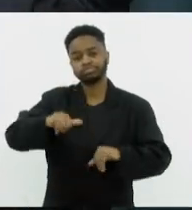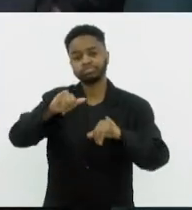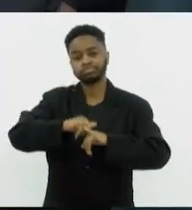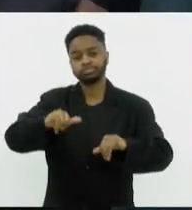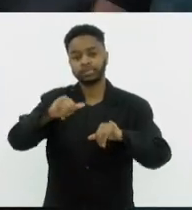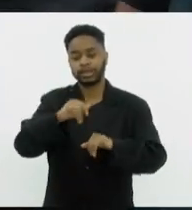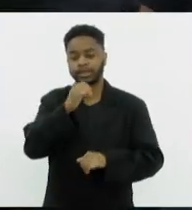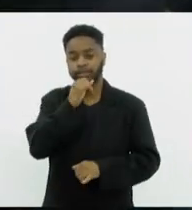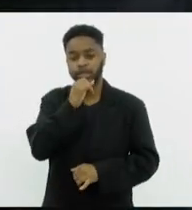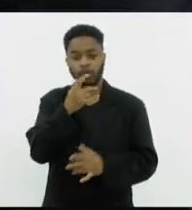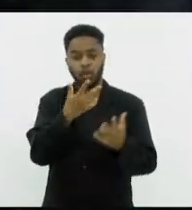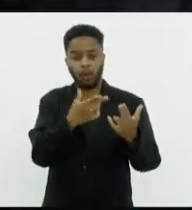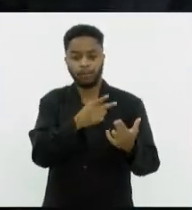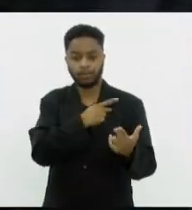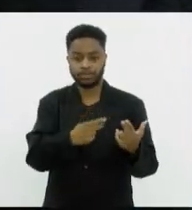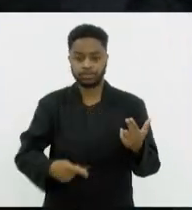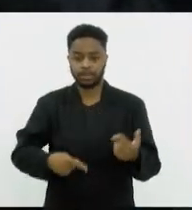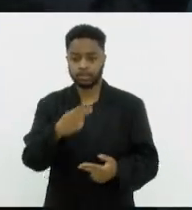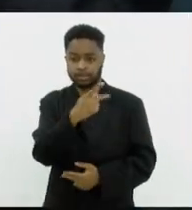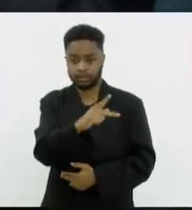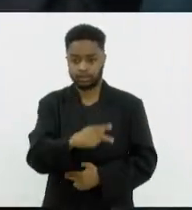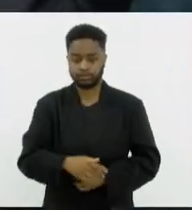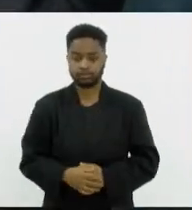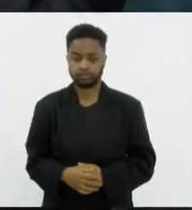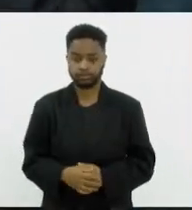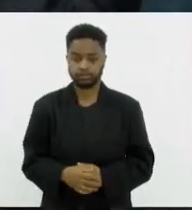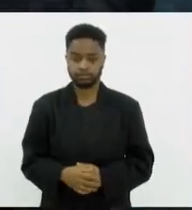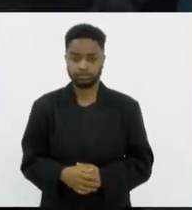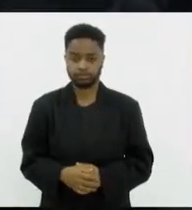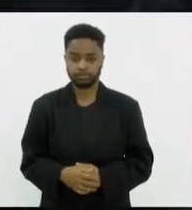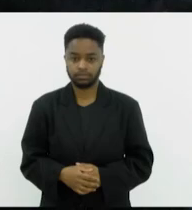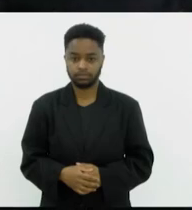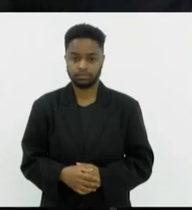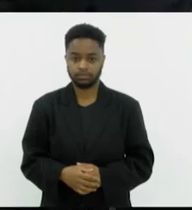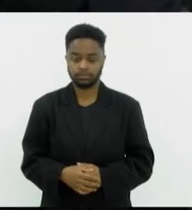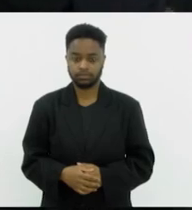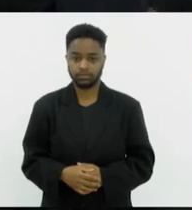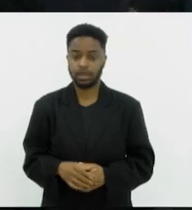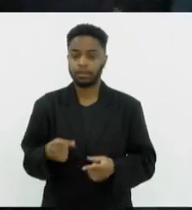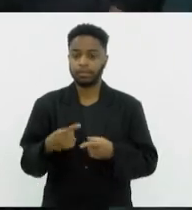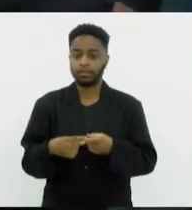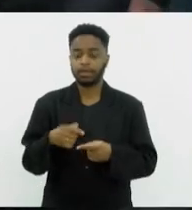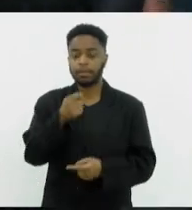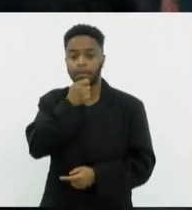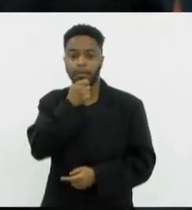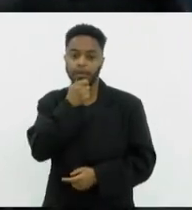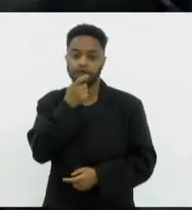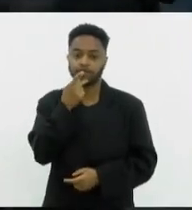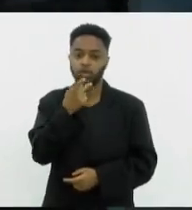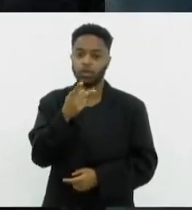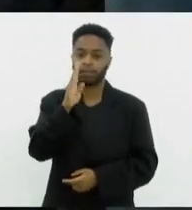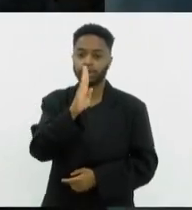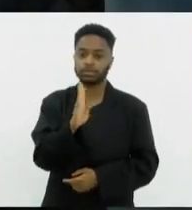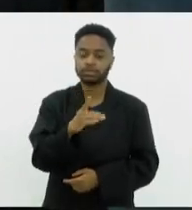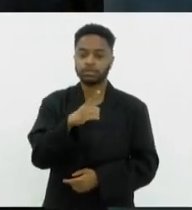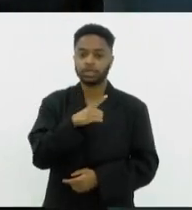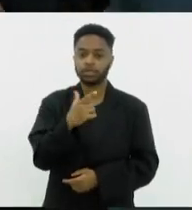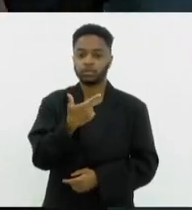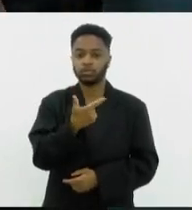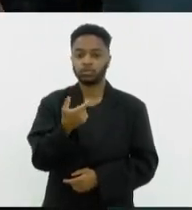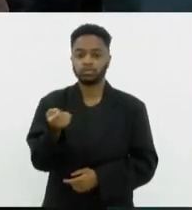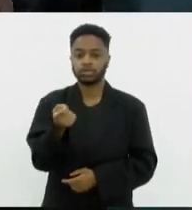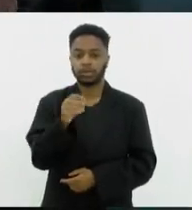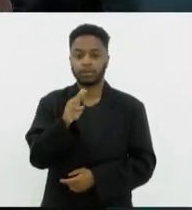do presidente deles, o Nine, que chegou no microfone e falou que o Brasil tinha 200 milhões